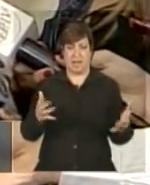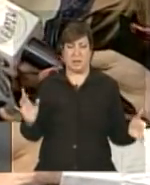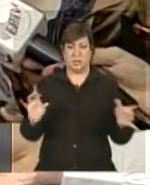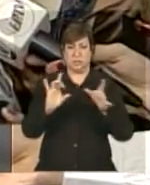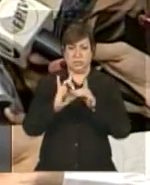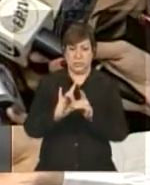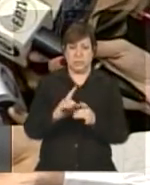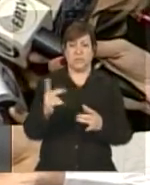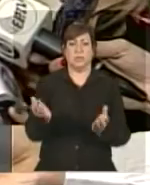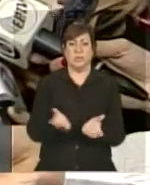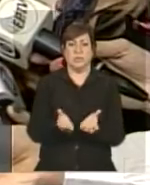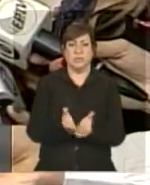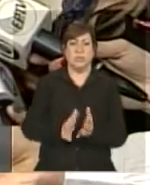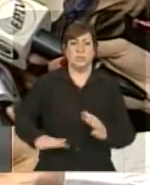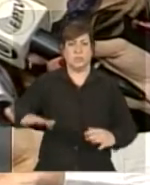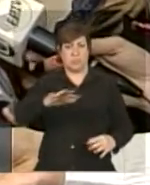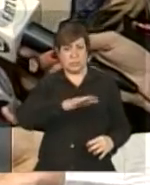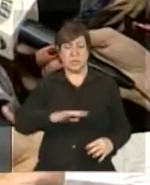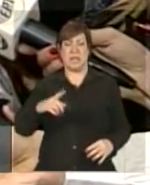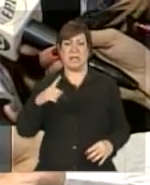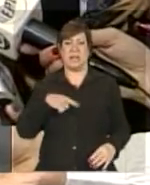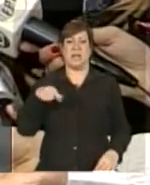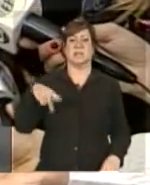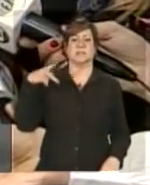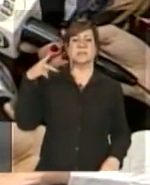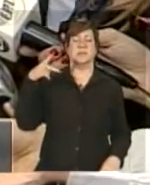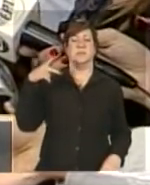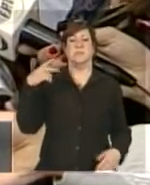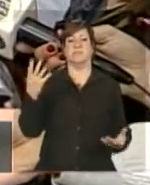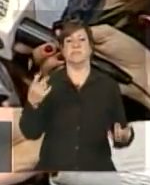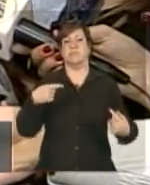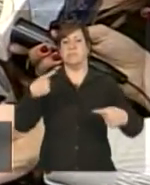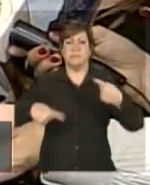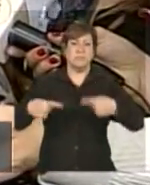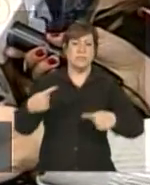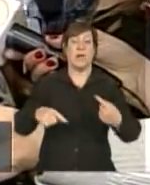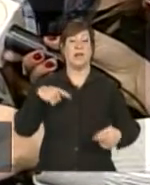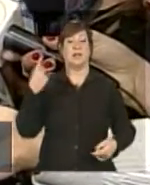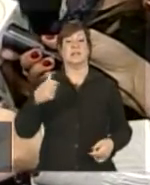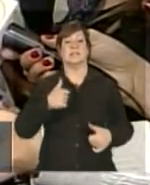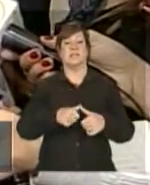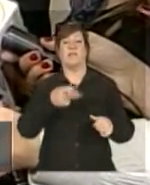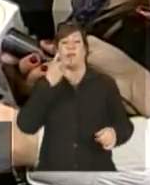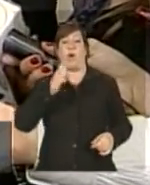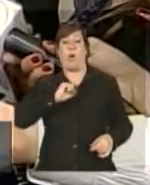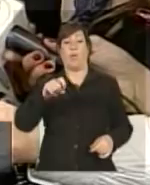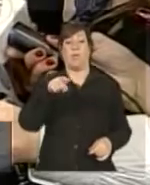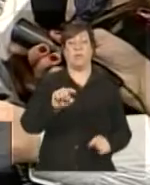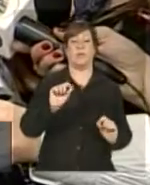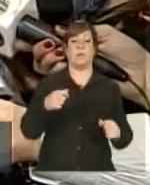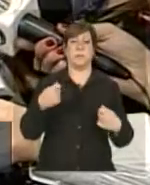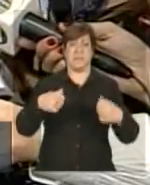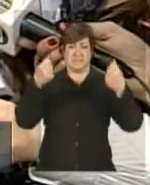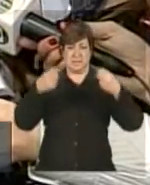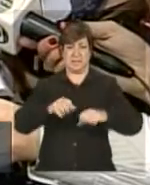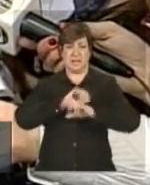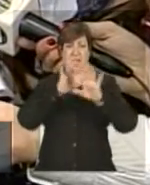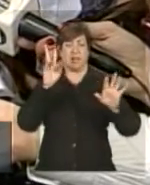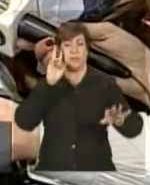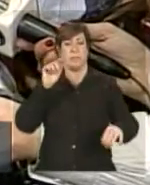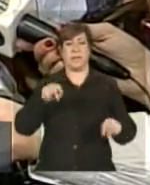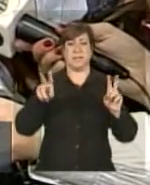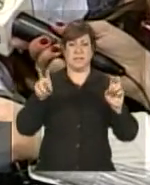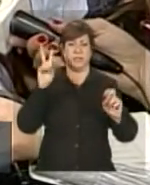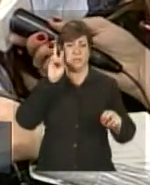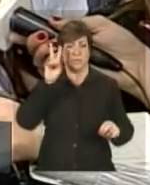dos evangélicos? Enfim, existe realmente essa polêmica? Eles estão fazendo críticas contra a senhora. A senhora acha que precisa deixar claro essa questão